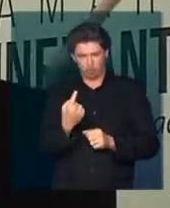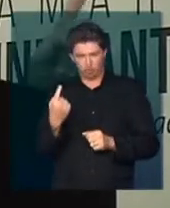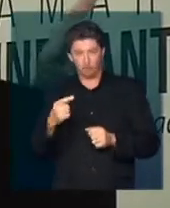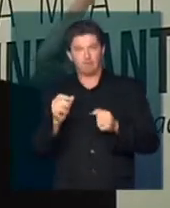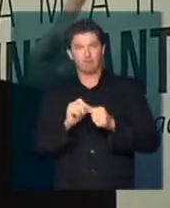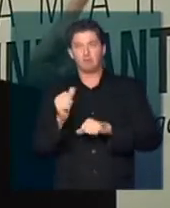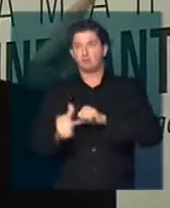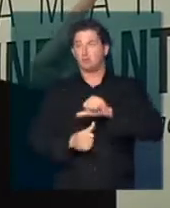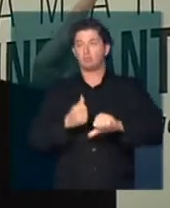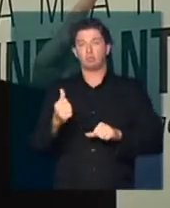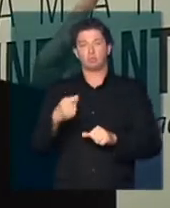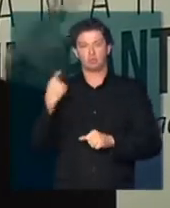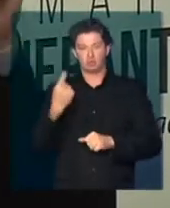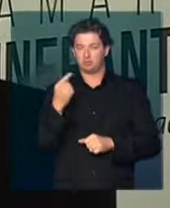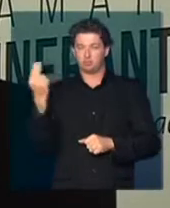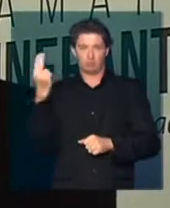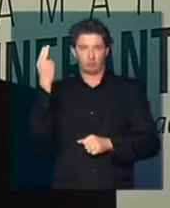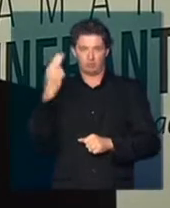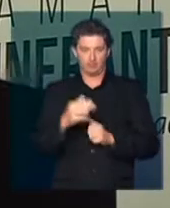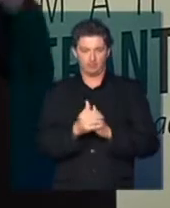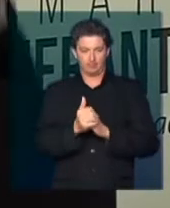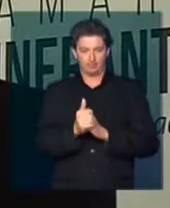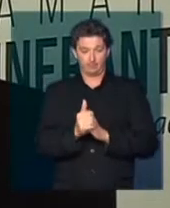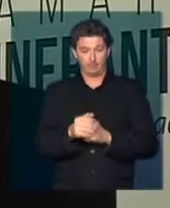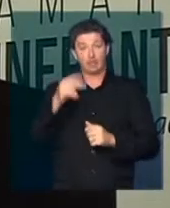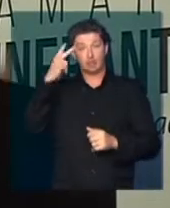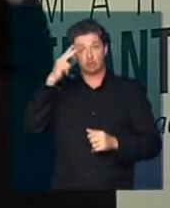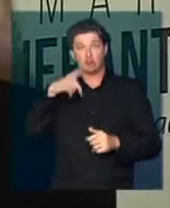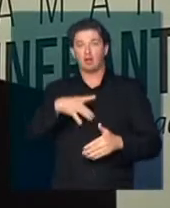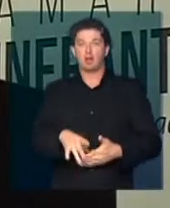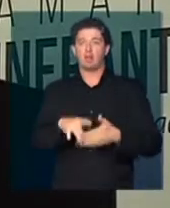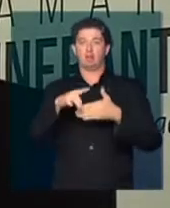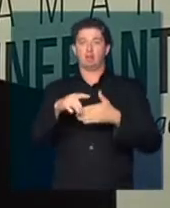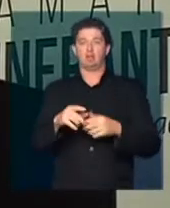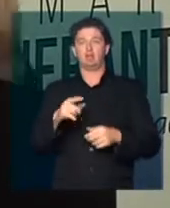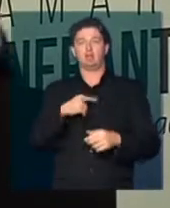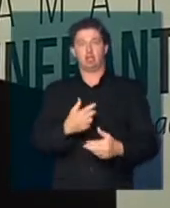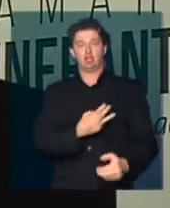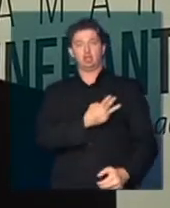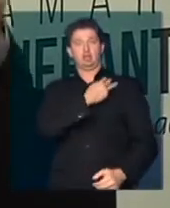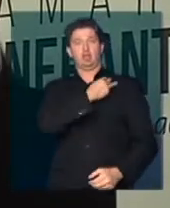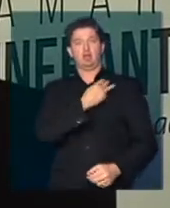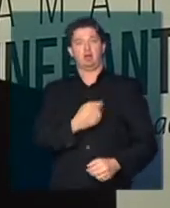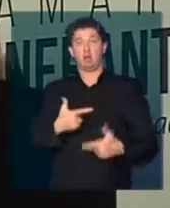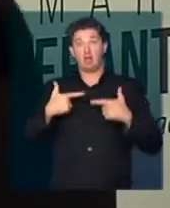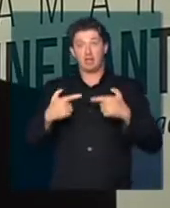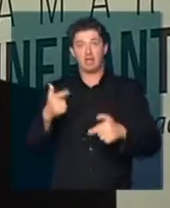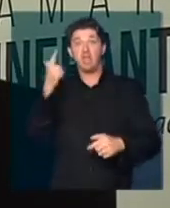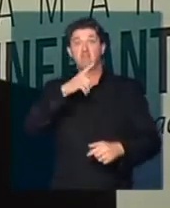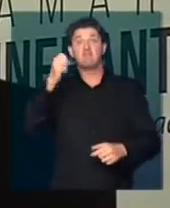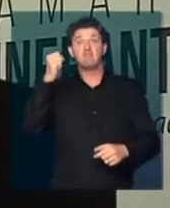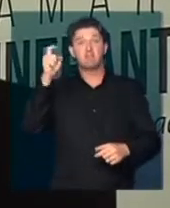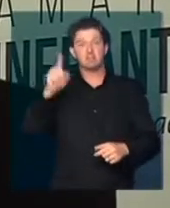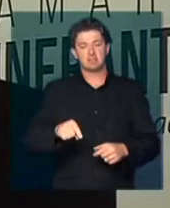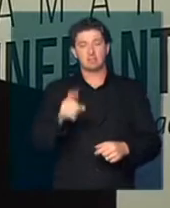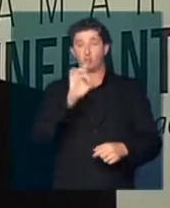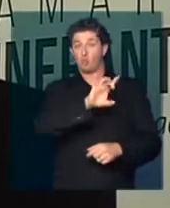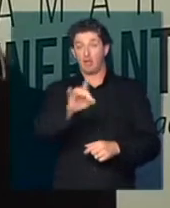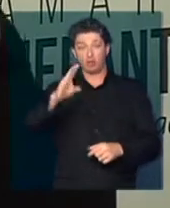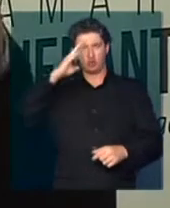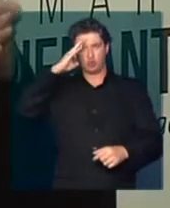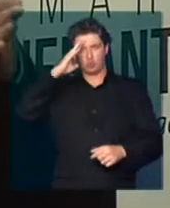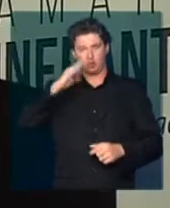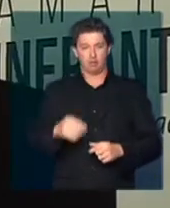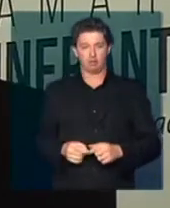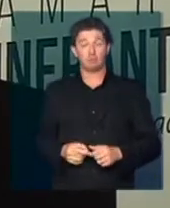uma transformação sozinha. A história tem os líderes, tem os generais, as guerras são vencidas por cada soldado. E